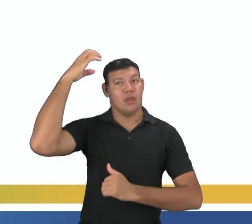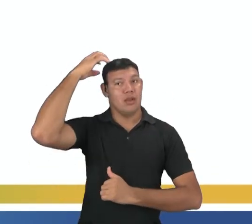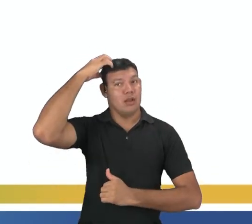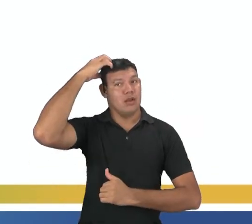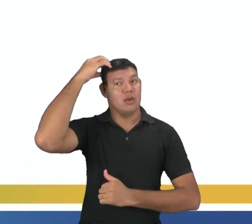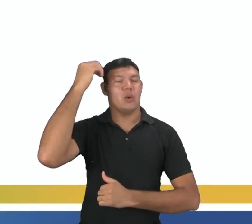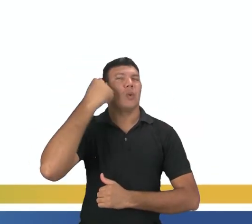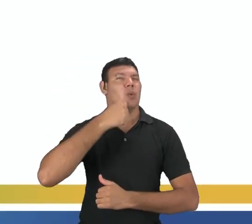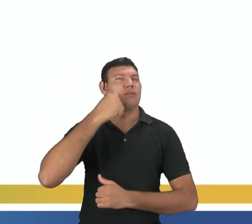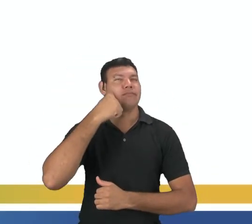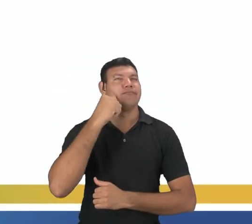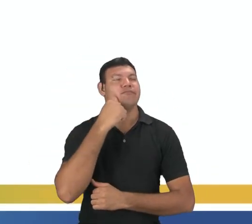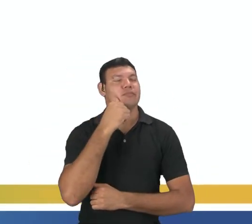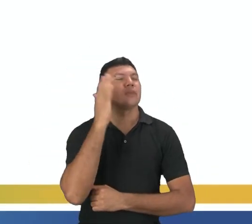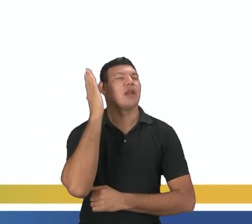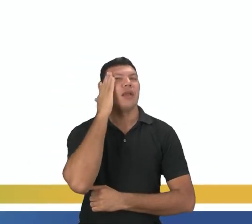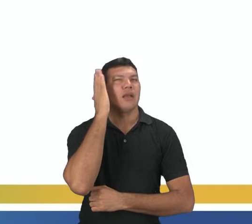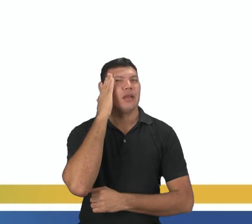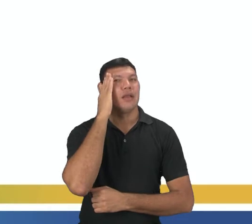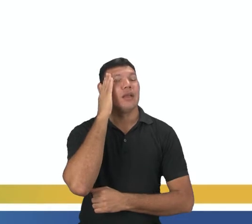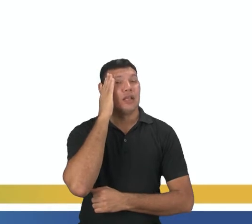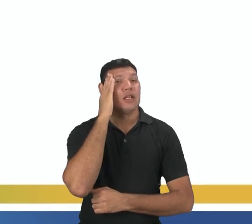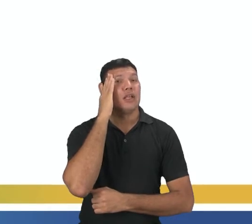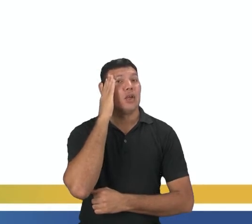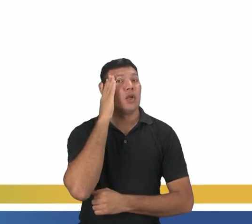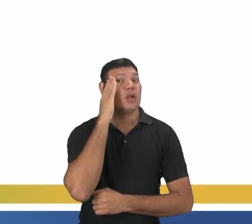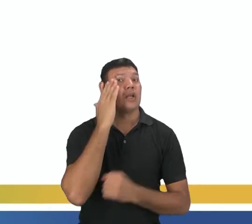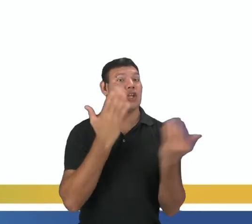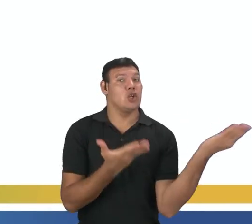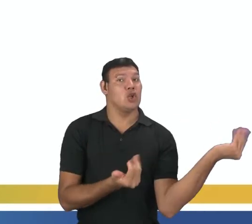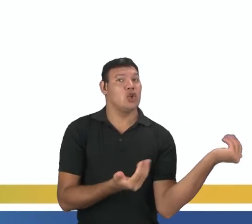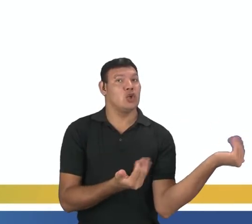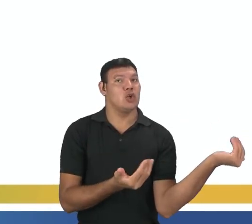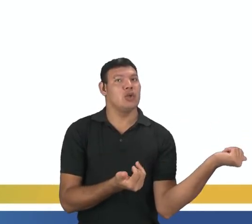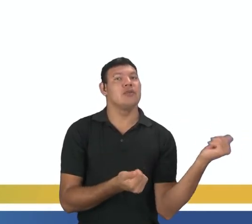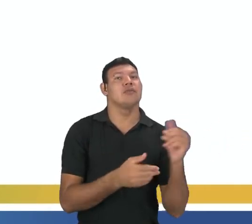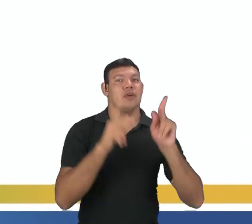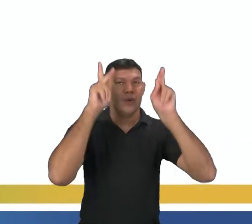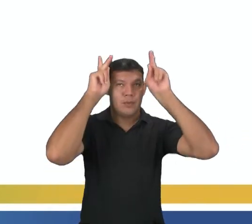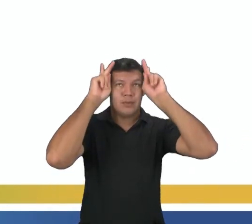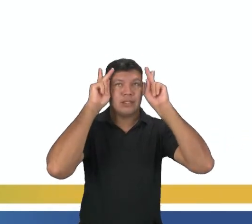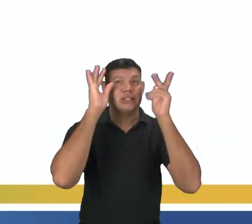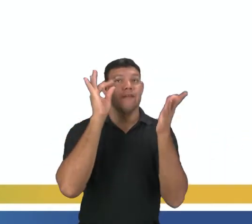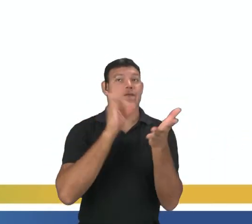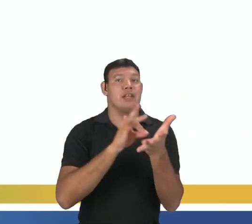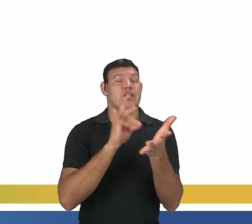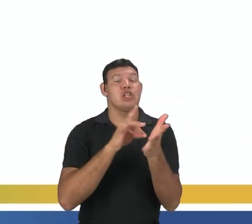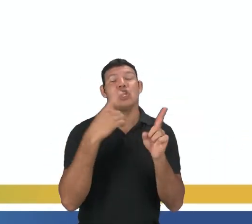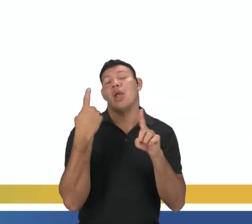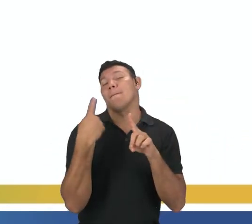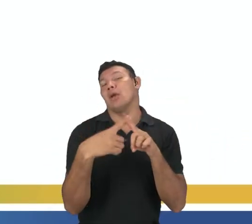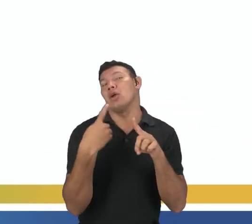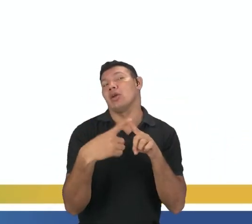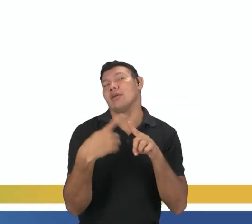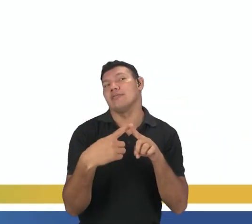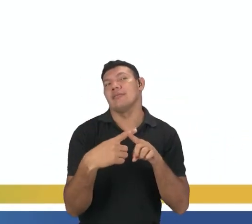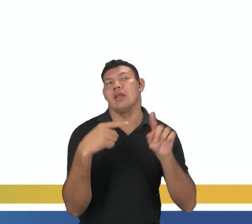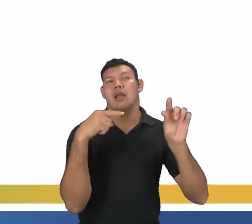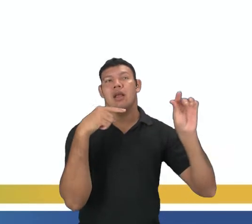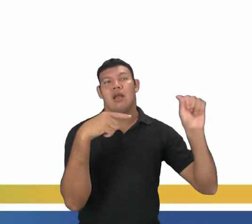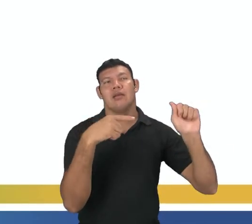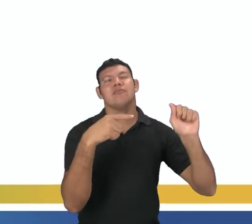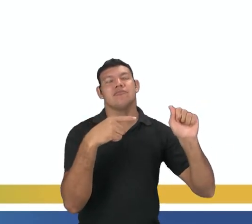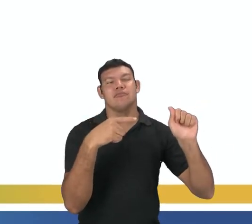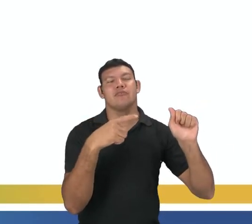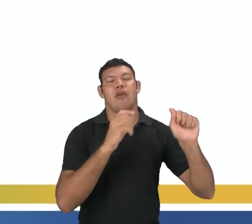A rainha soube que a moça era uma princesa de verdade. Por quê? Na letra A, afirmou que era uma